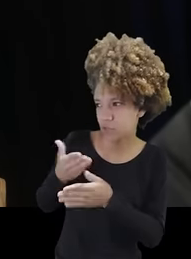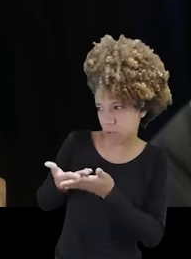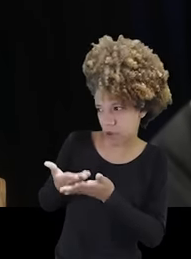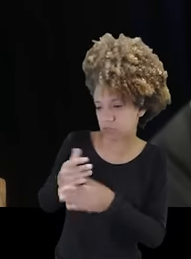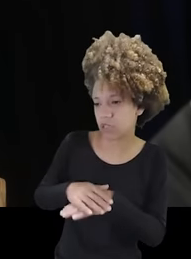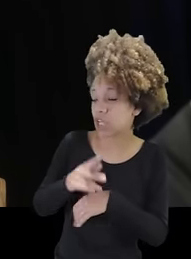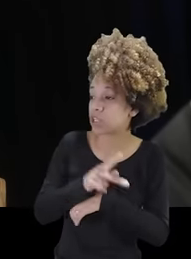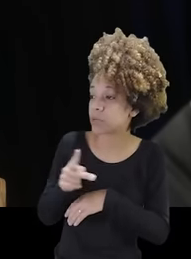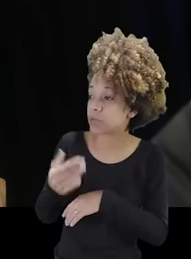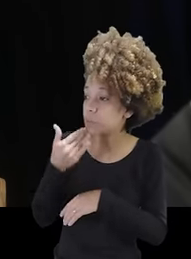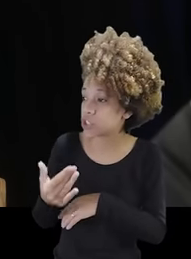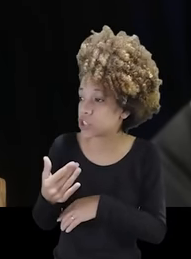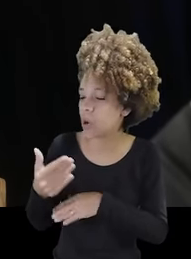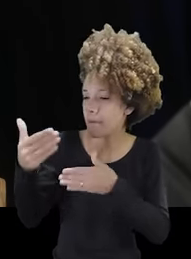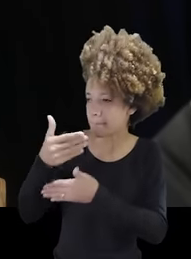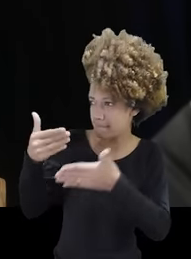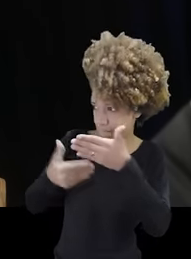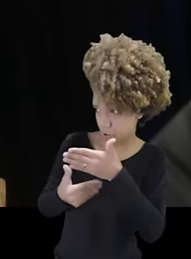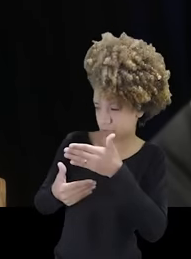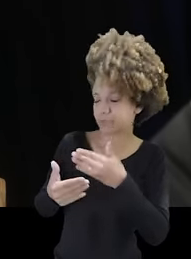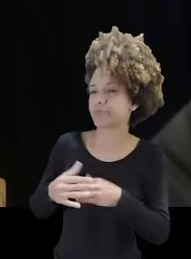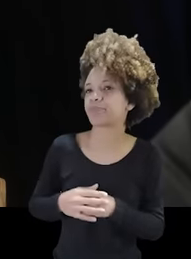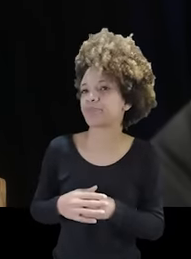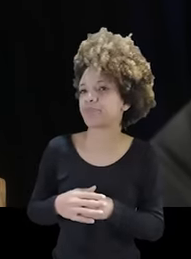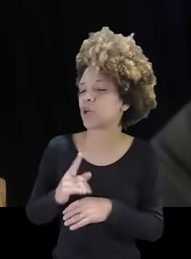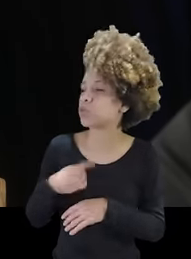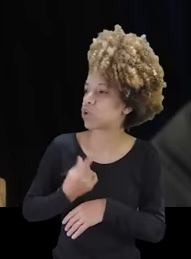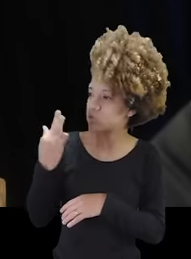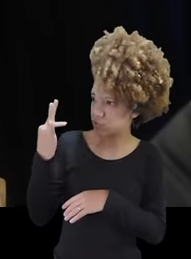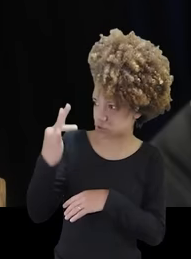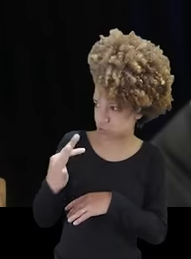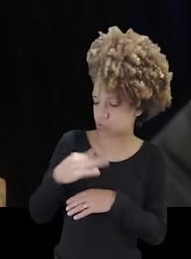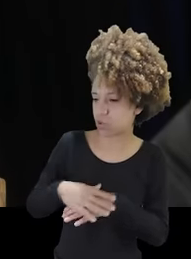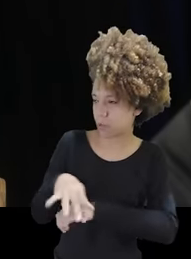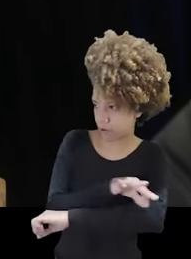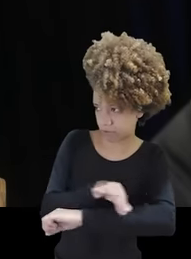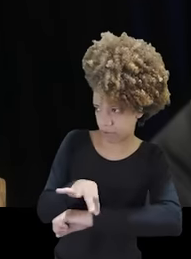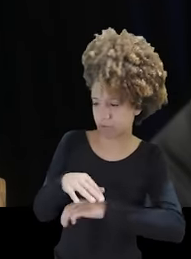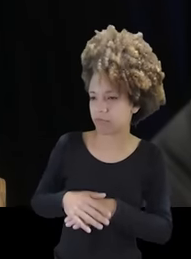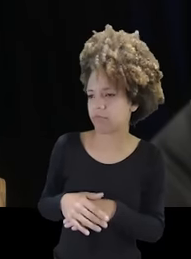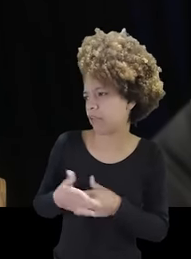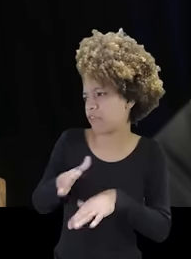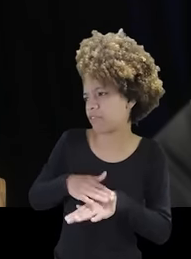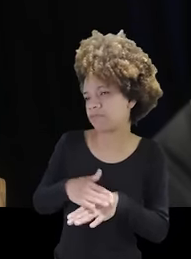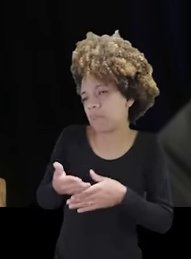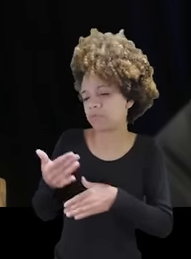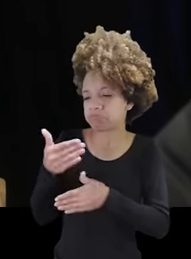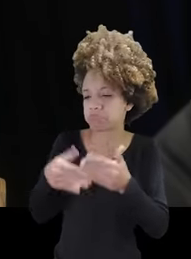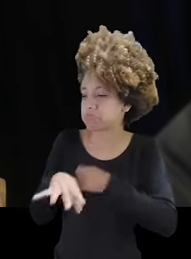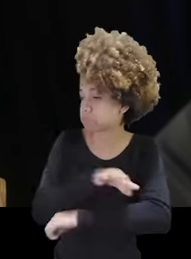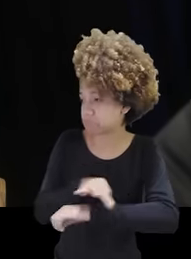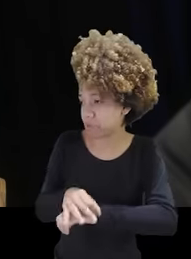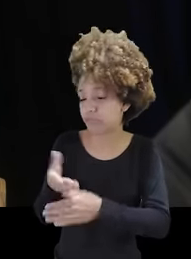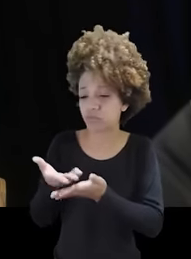que o professor pediu para te fazer um PowerPoint de nosso futuro né como arquitetos aí eu fiz lá eu falei é vou